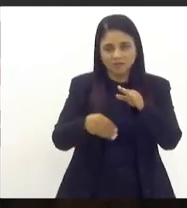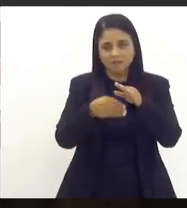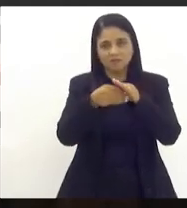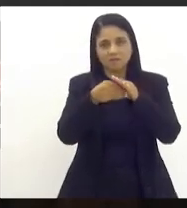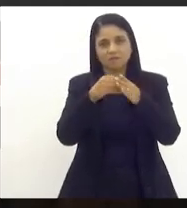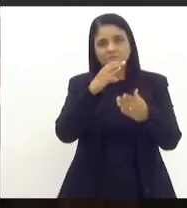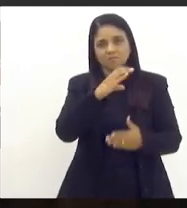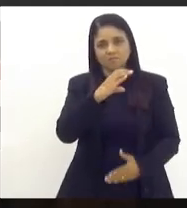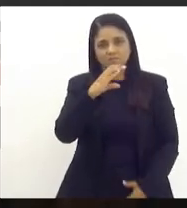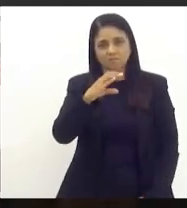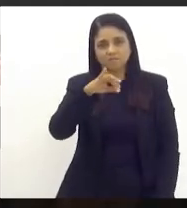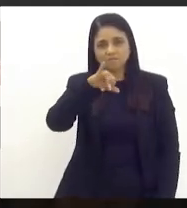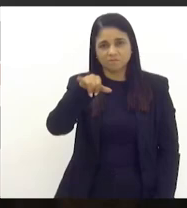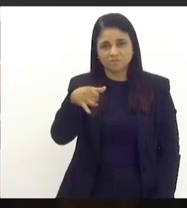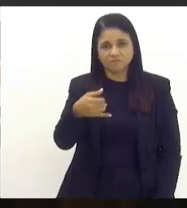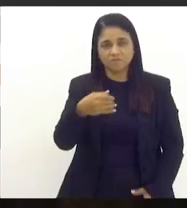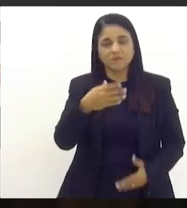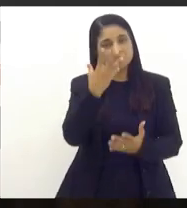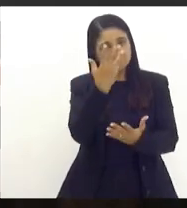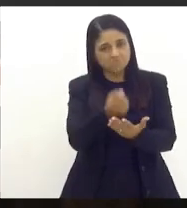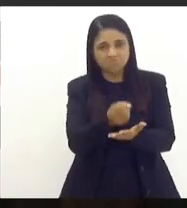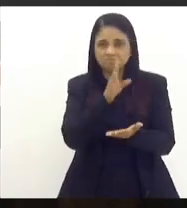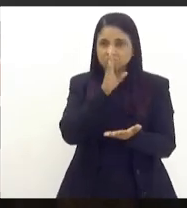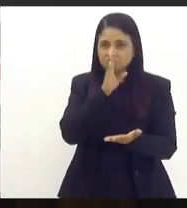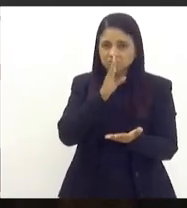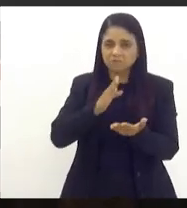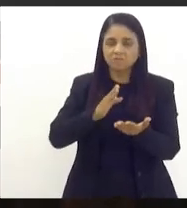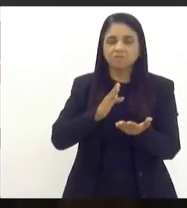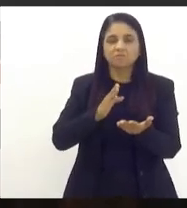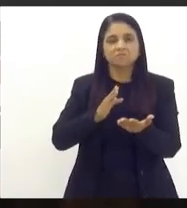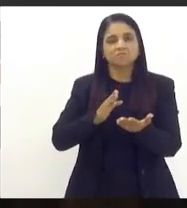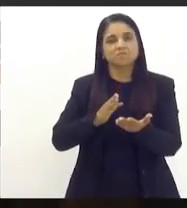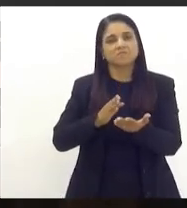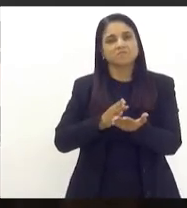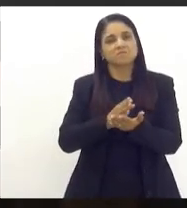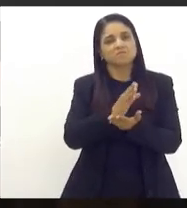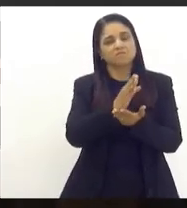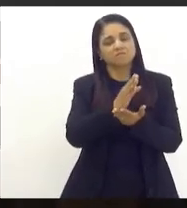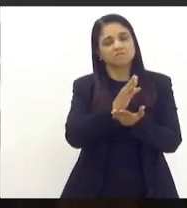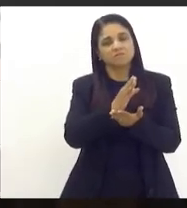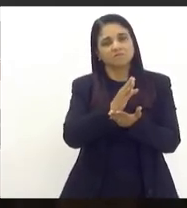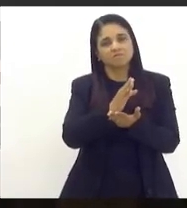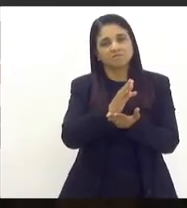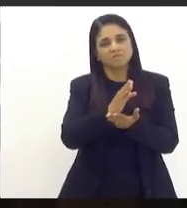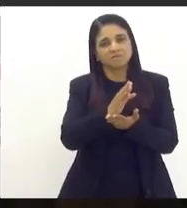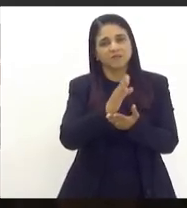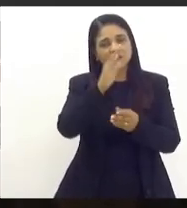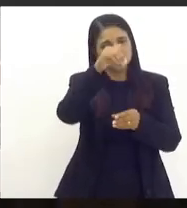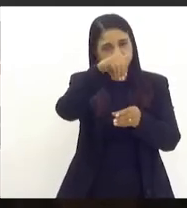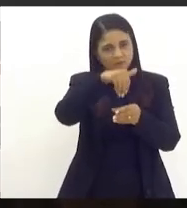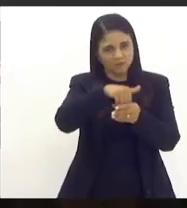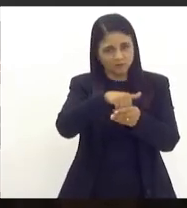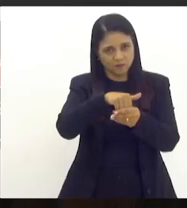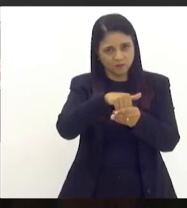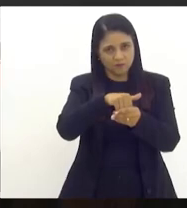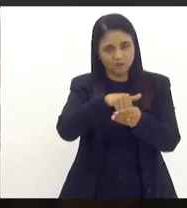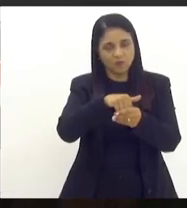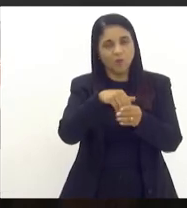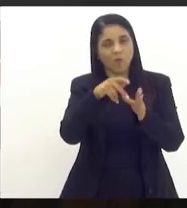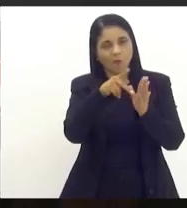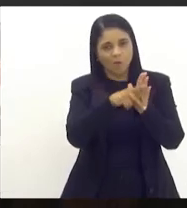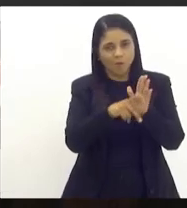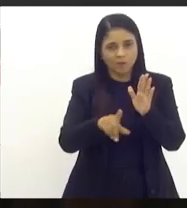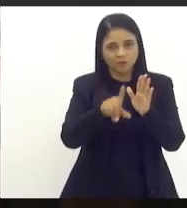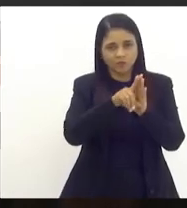da ccj sou de cabra permanece Como estão aprovado em votação do projeto